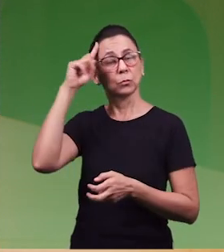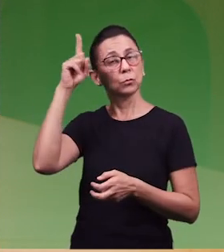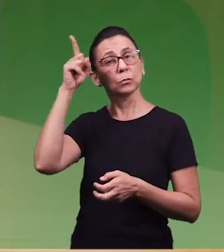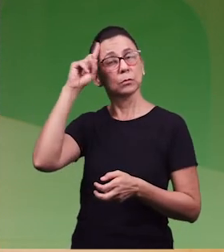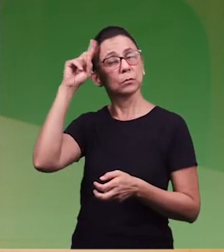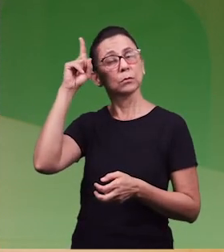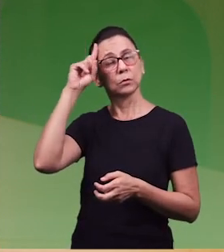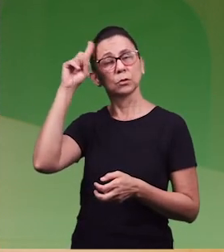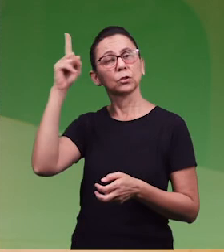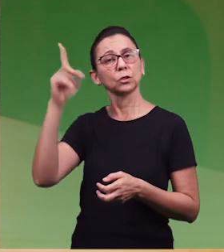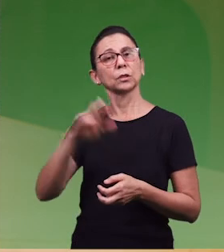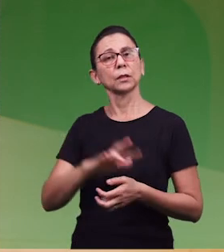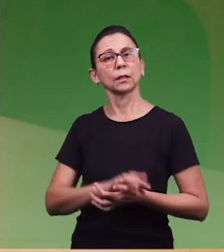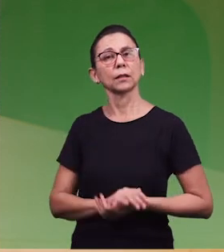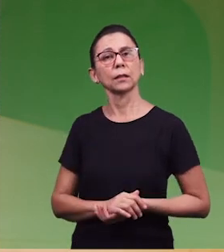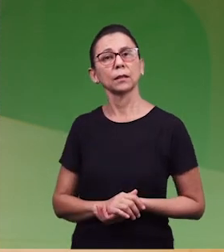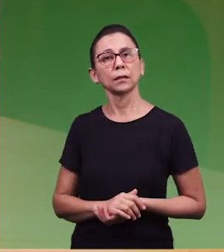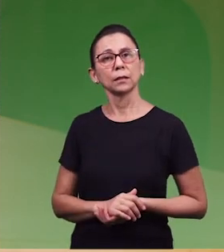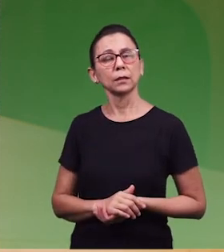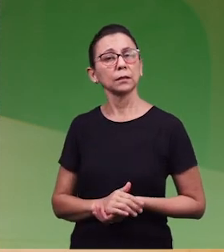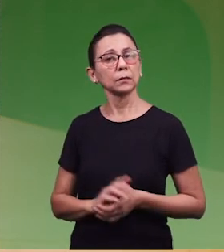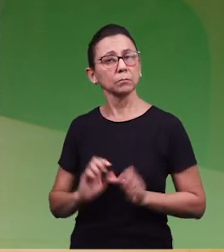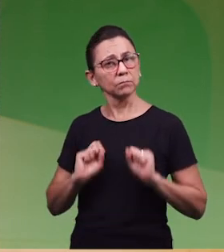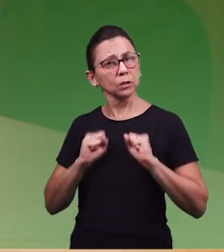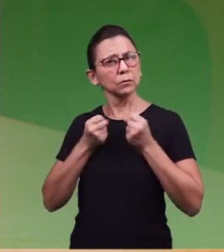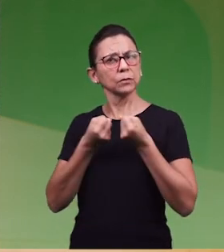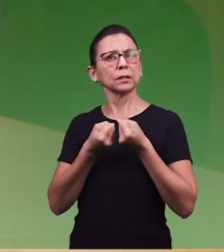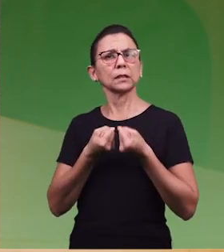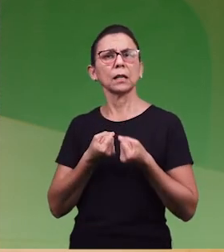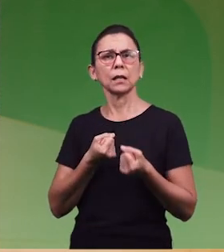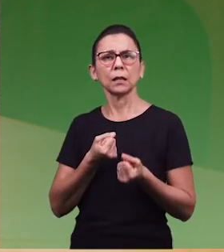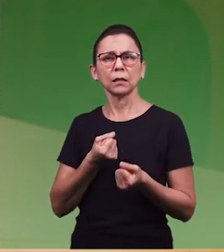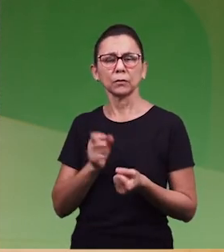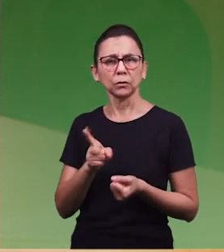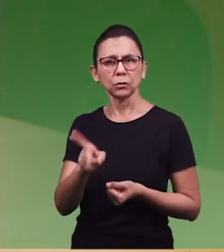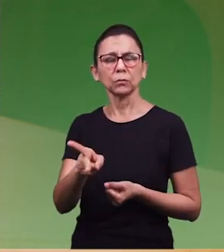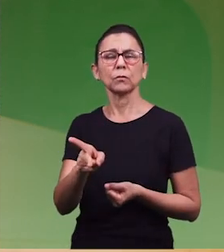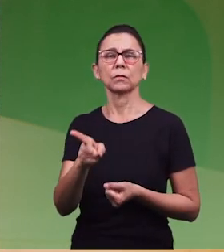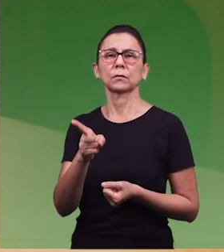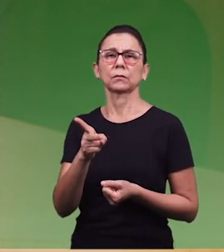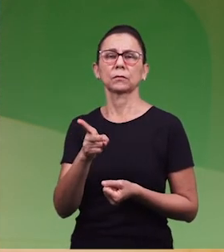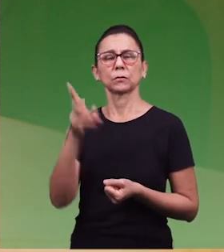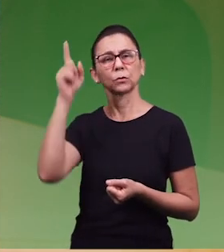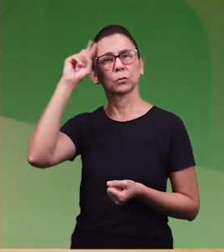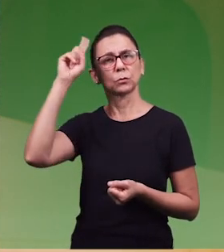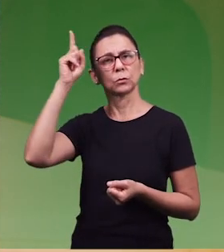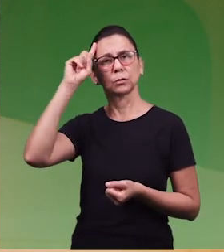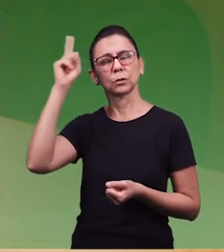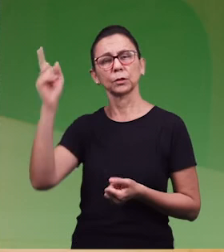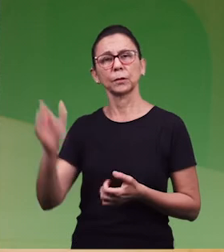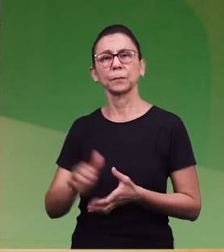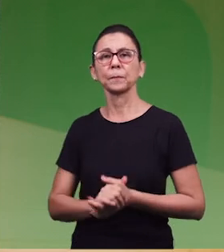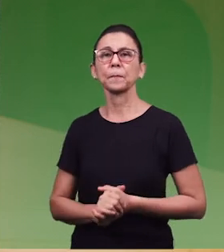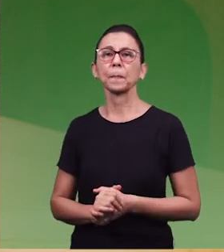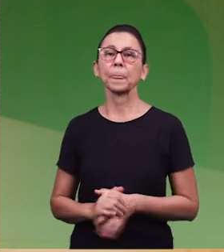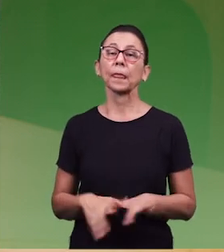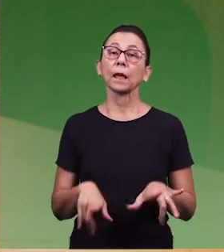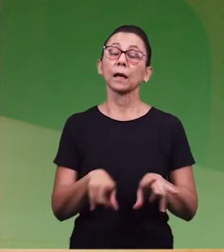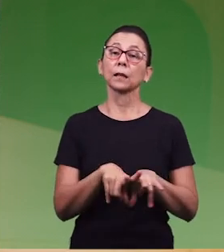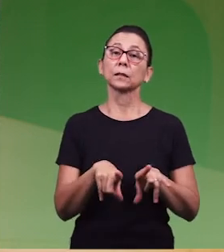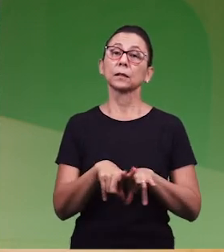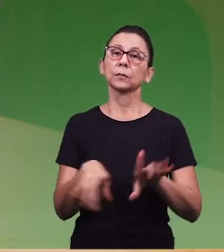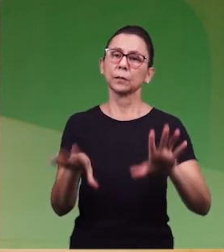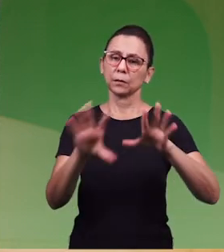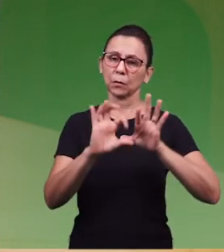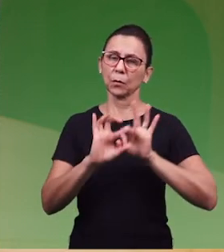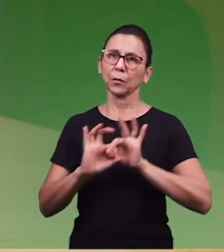assim perseverante, né? Todos os dias. E outra, perseveravam na comunhão. Por que na comunhão? A